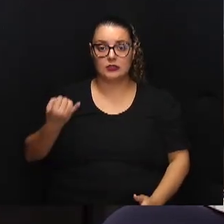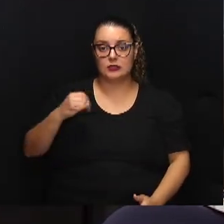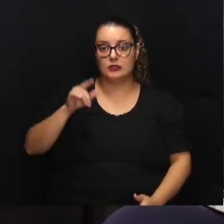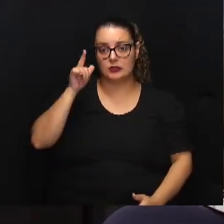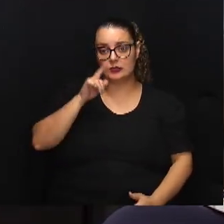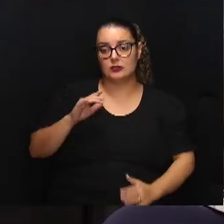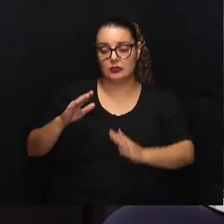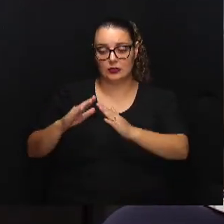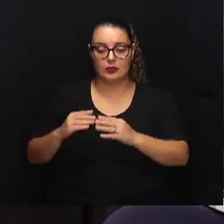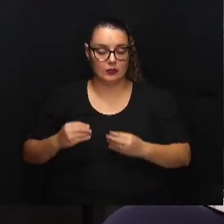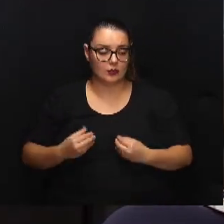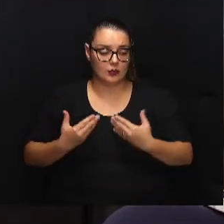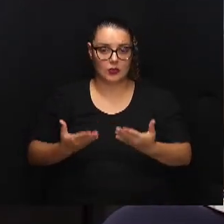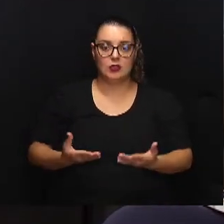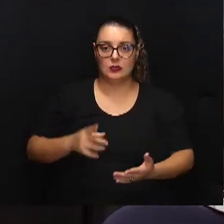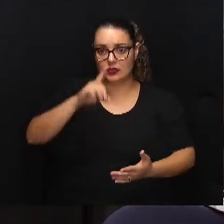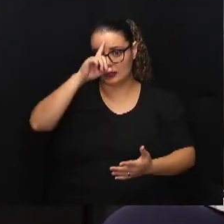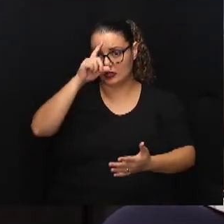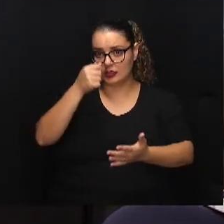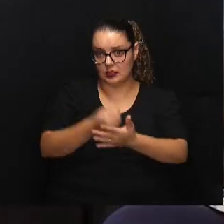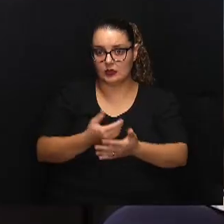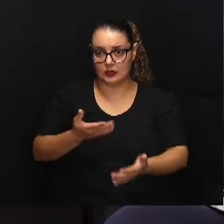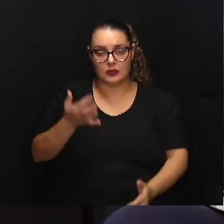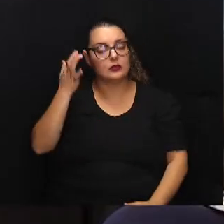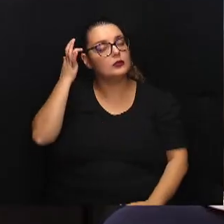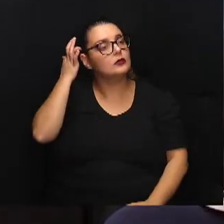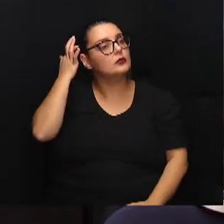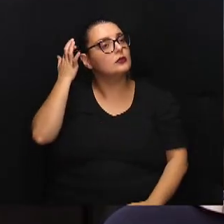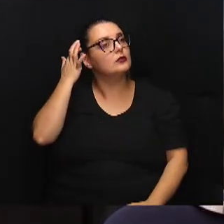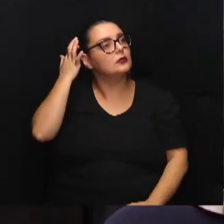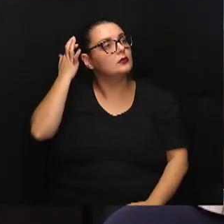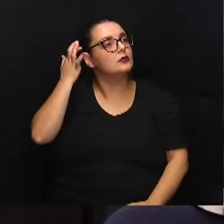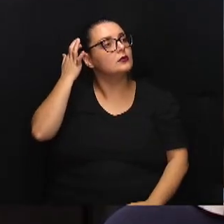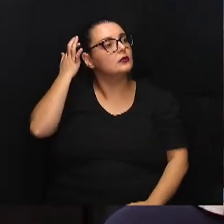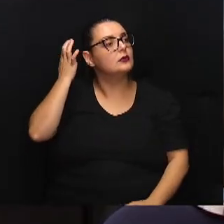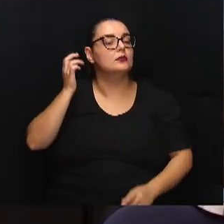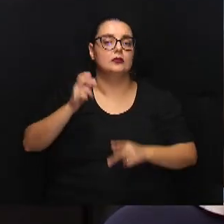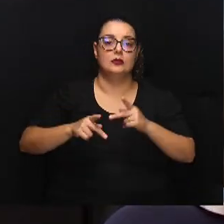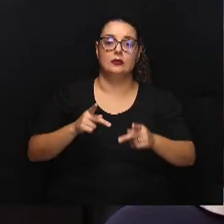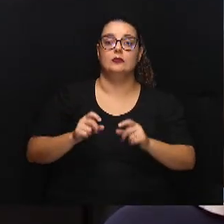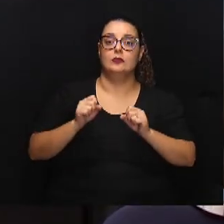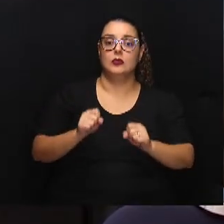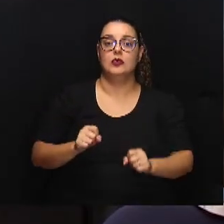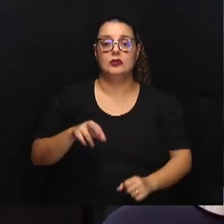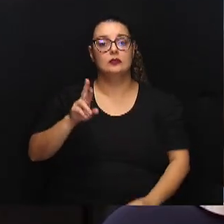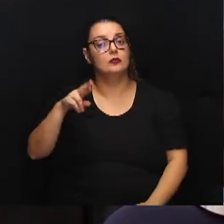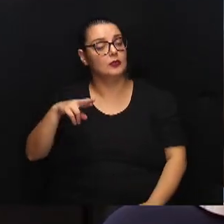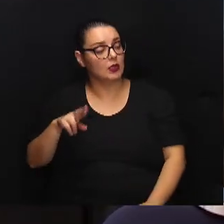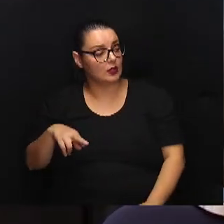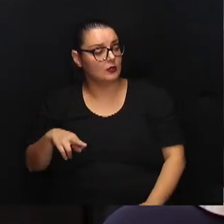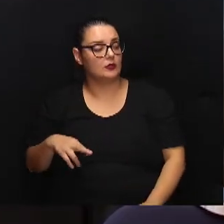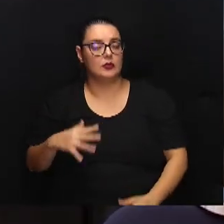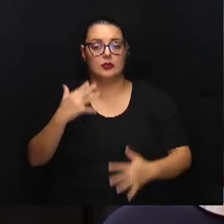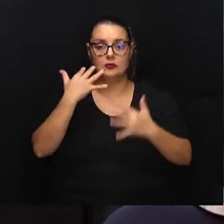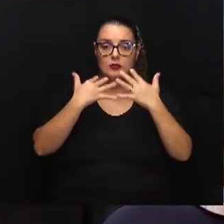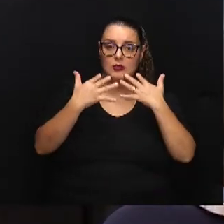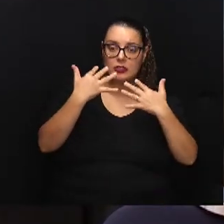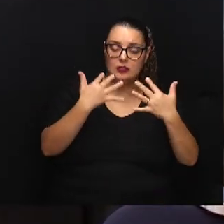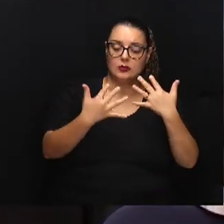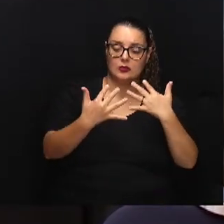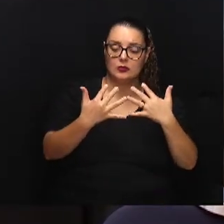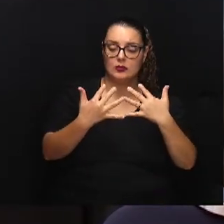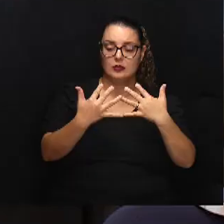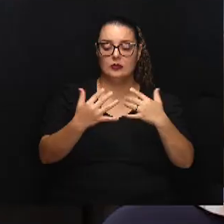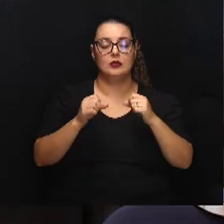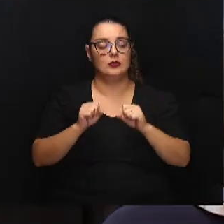oferecer uma moradia que seja definitiva para essa população, isso pode ser um fator de atração e